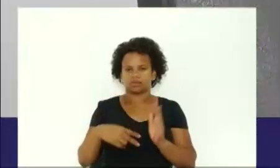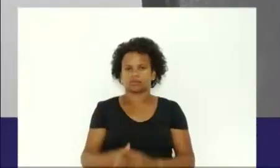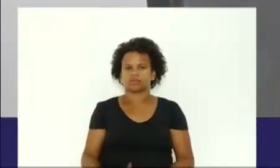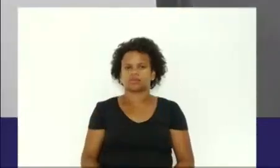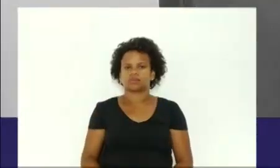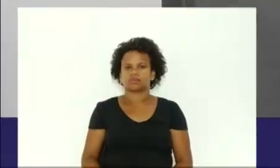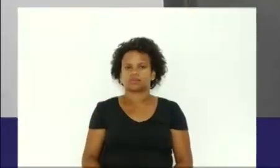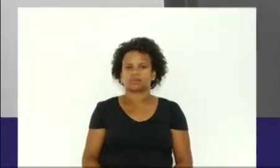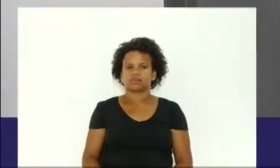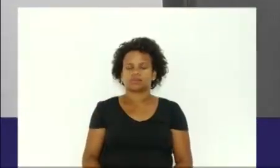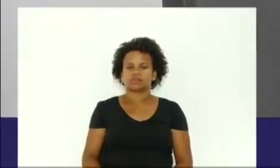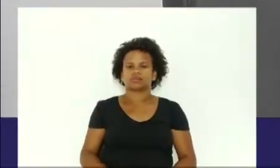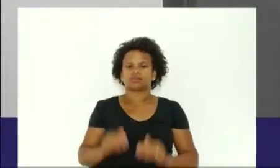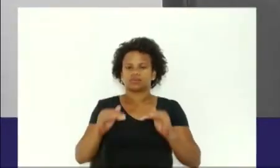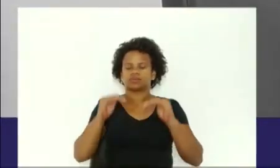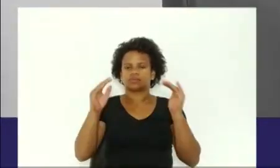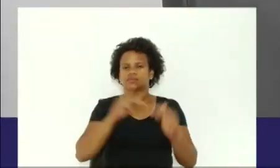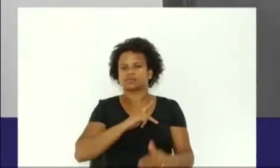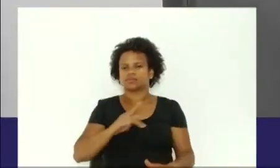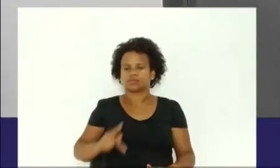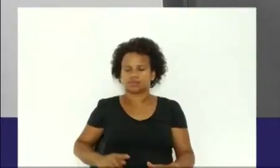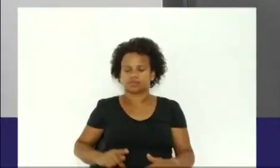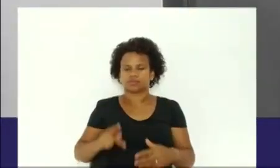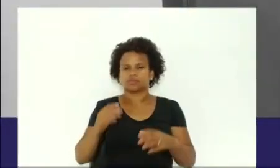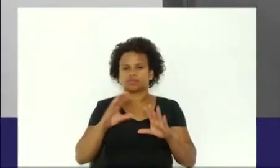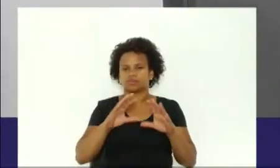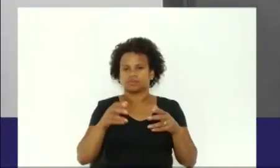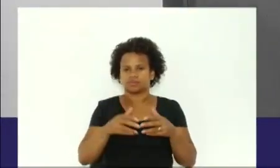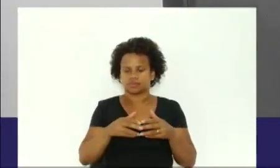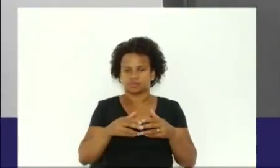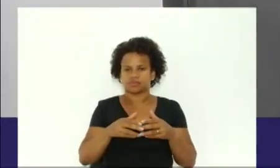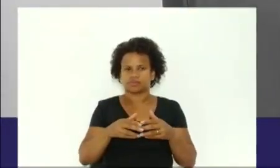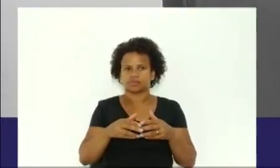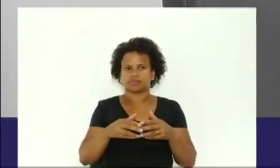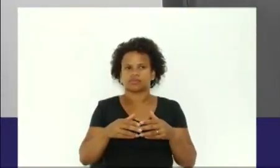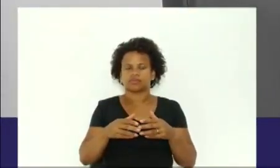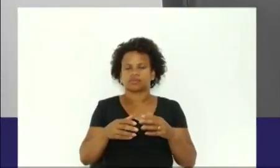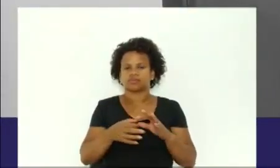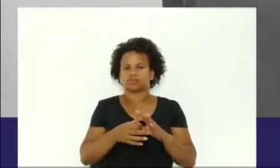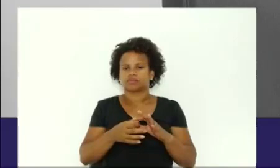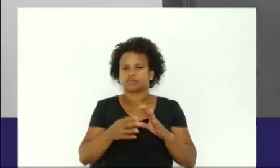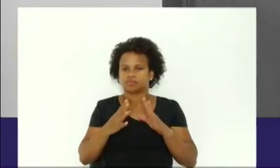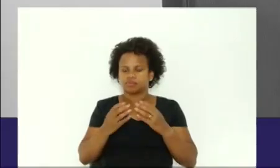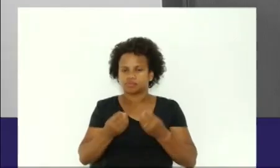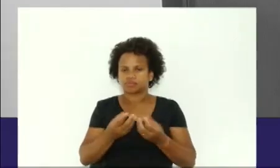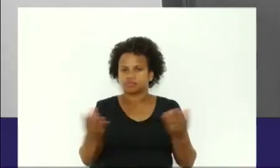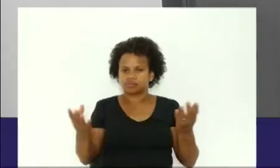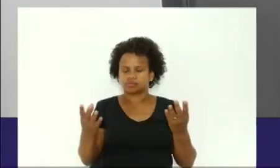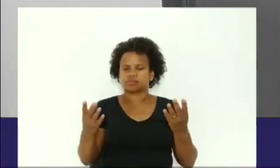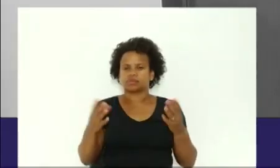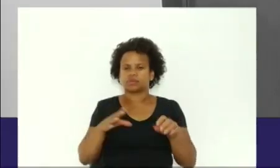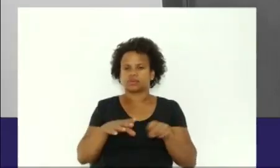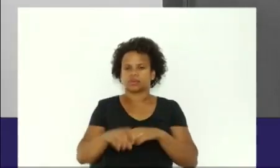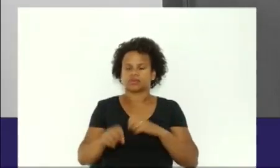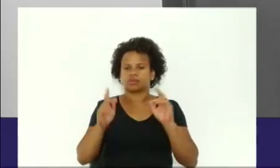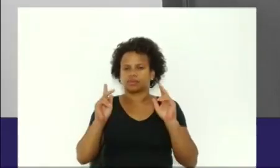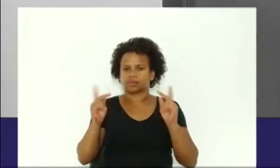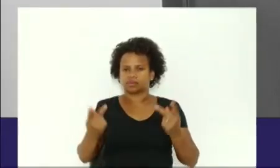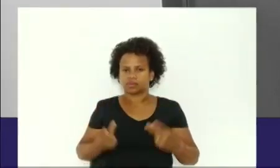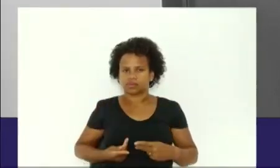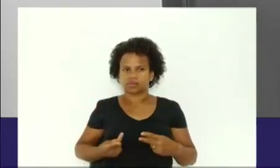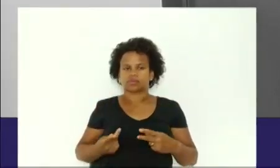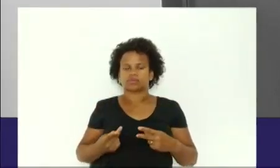Excelentíssimo senhor presidente da Câmara Municipal, oferecer uma formação humanizada em instituições de ensino nunca foi